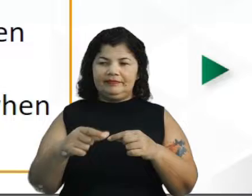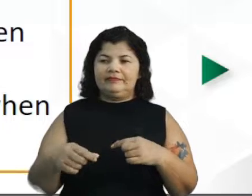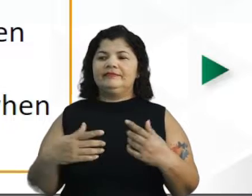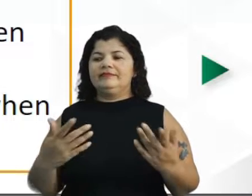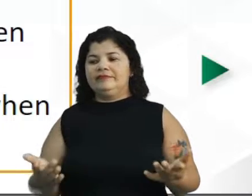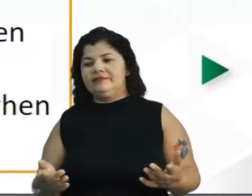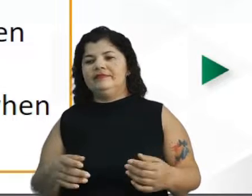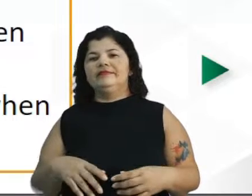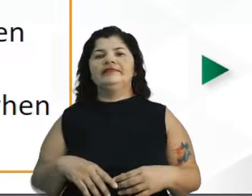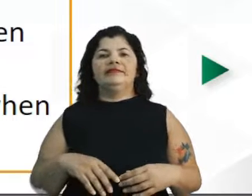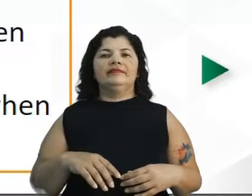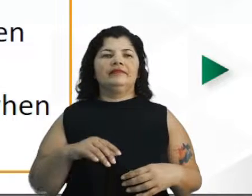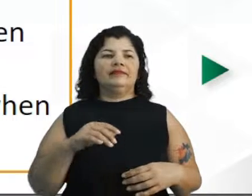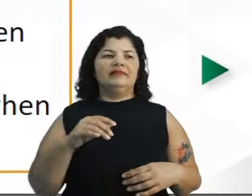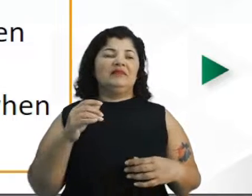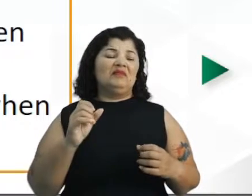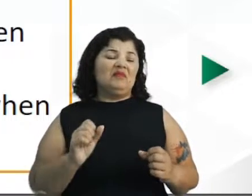ser